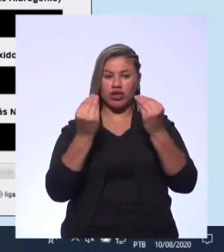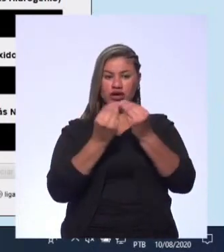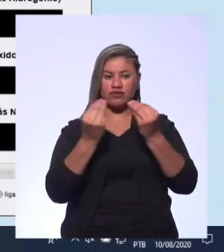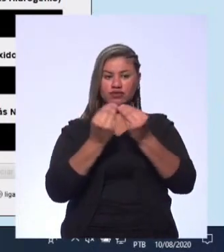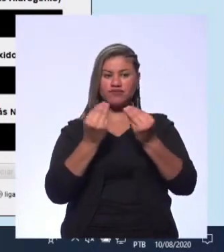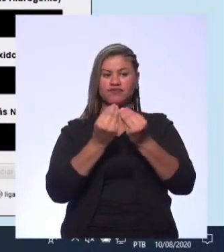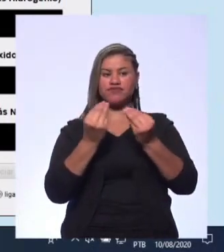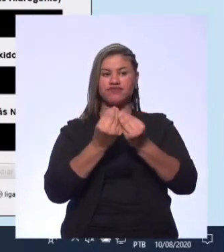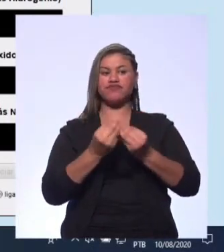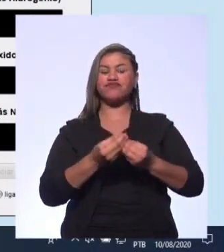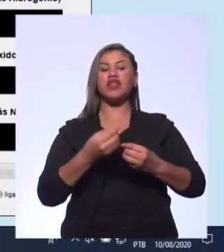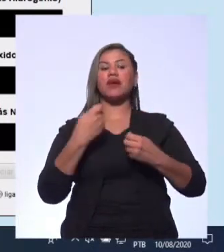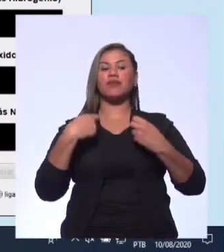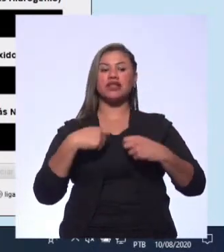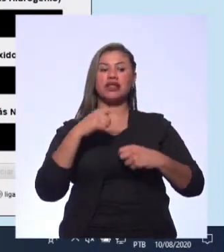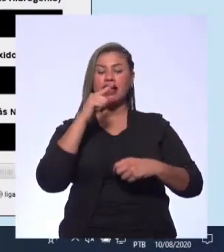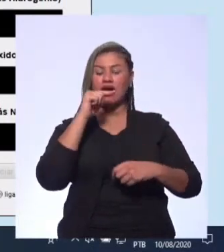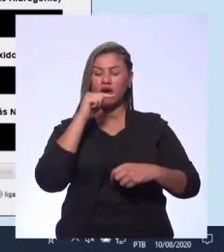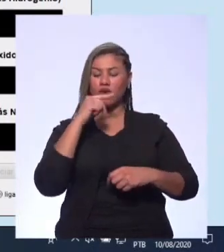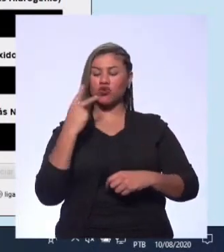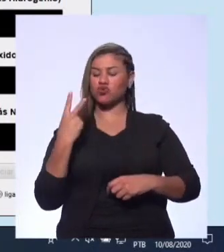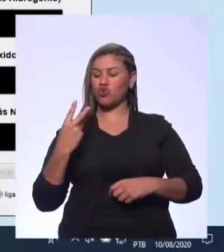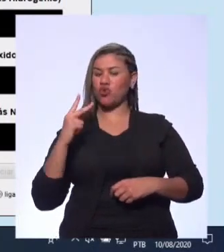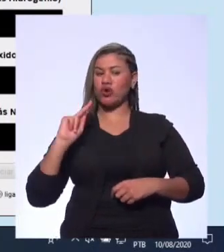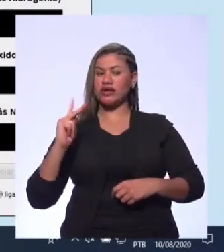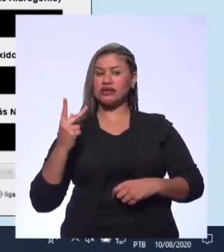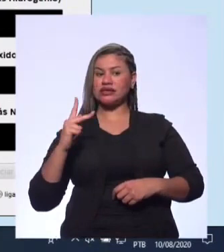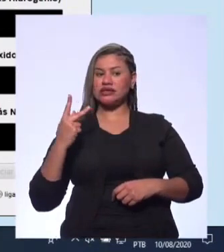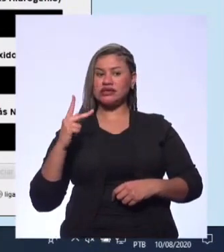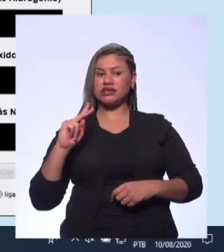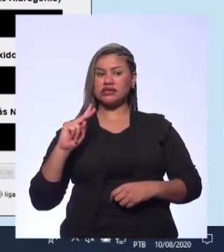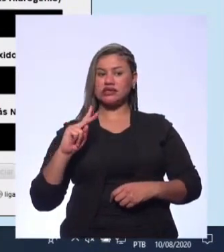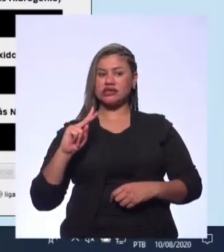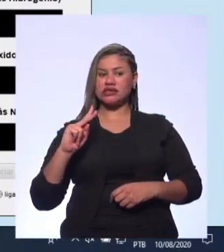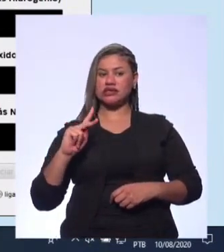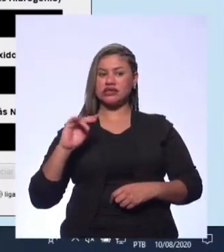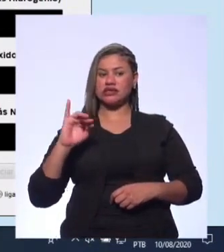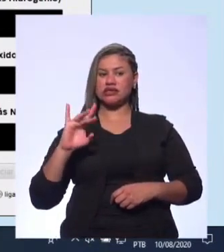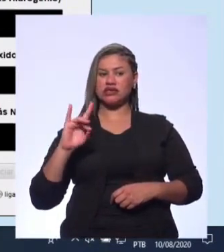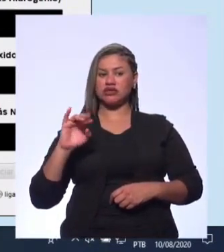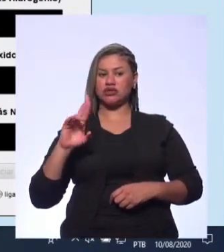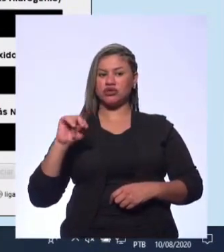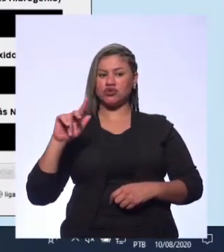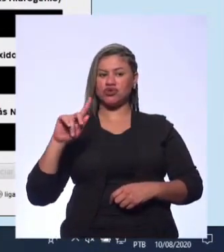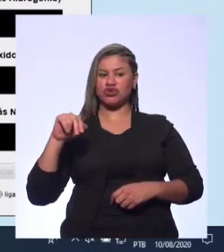e 1 de oxigênio. Só que a disposição desses átomos, eu peguei um de hidrogênio,